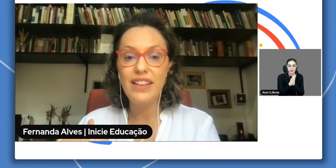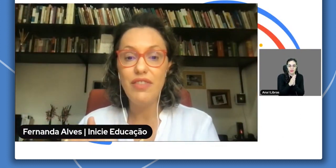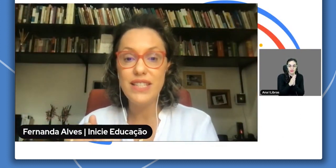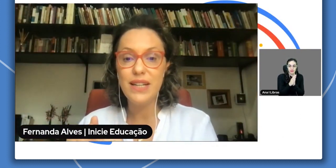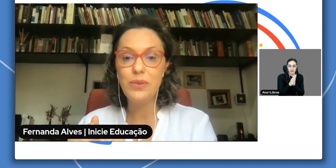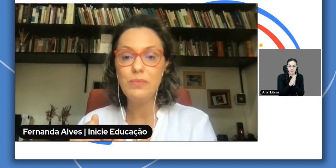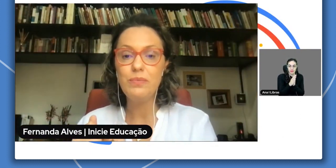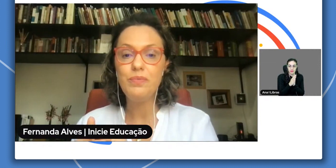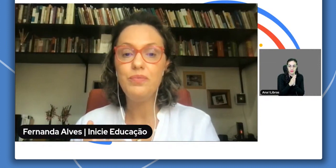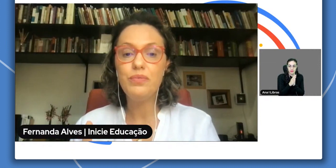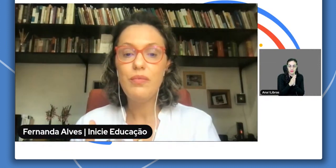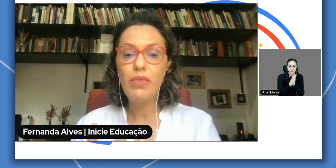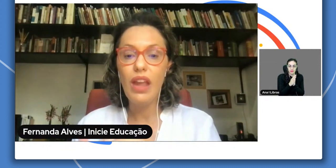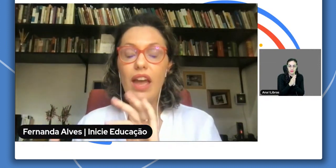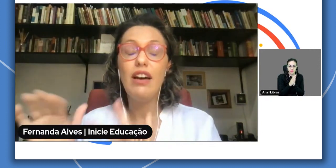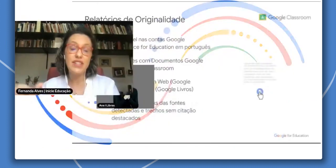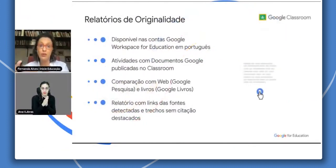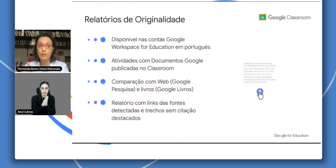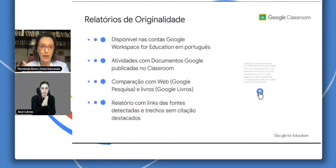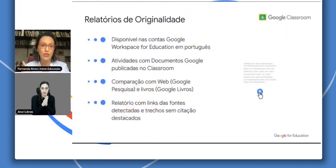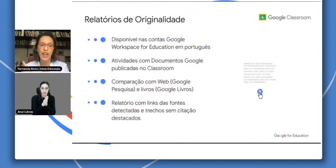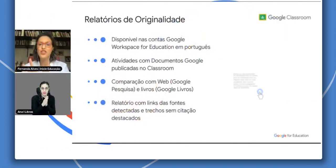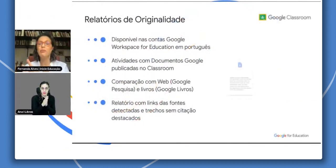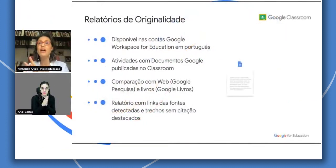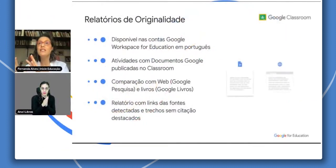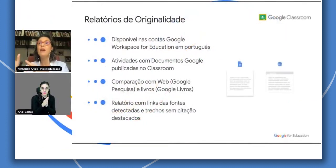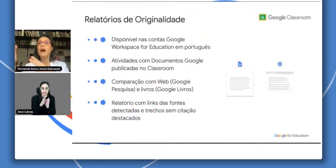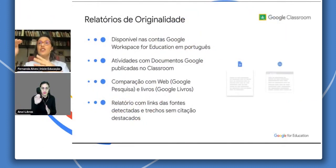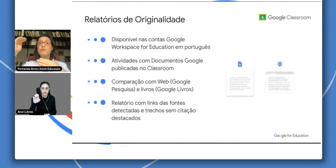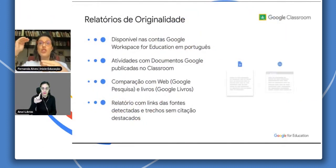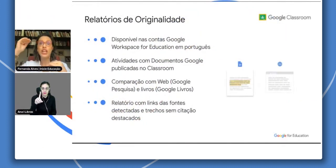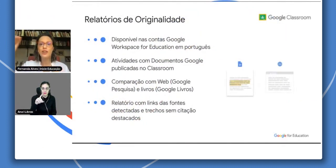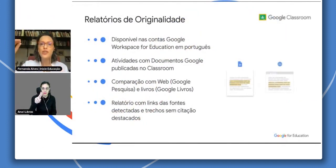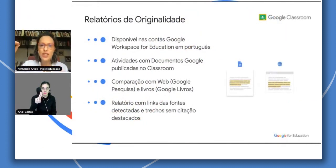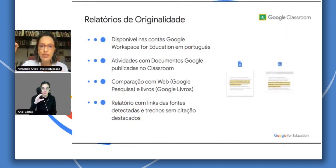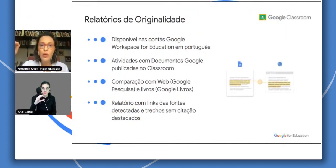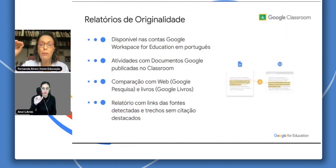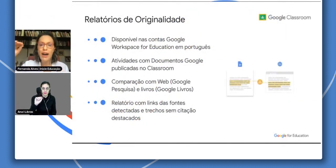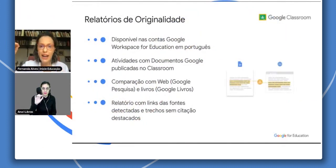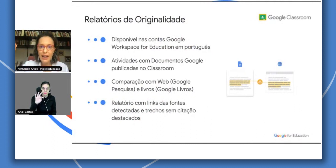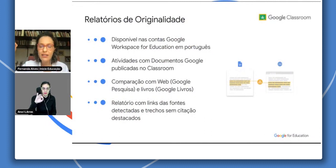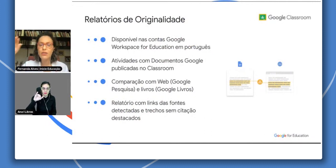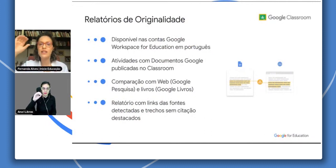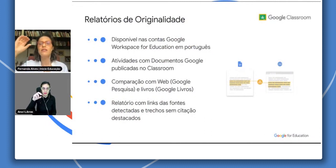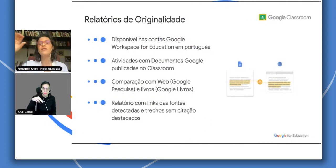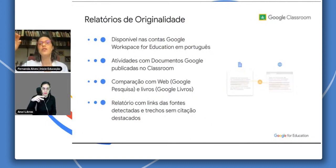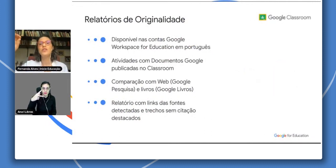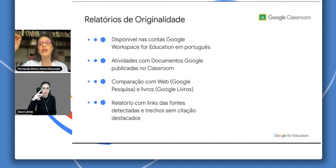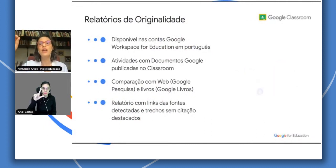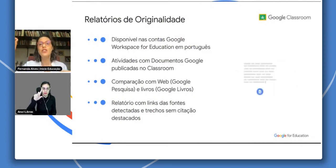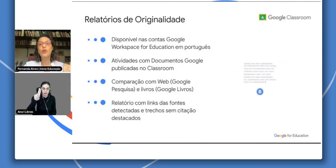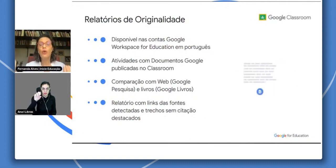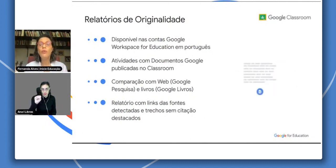Education Plus, a gente pode, inclusive, comparar esse